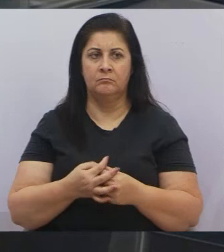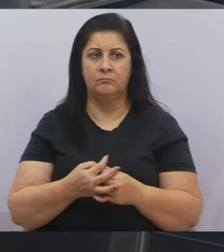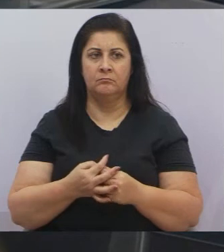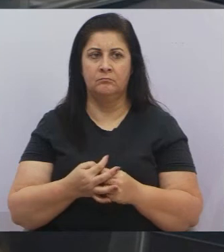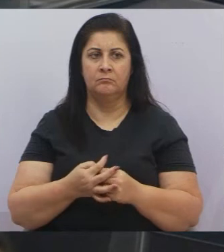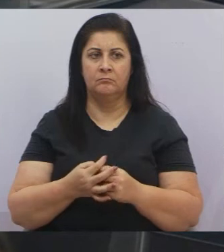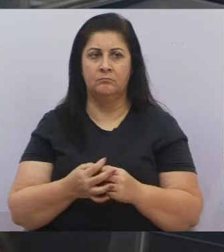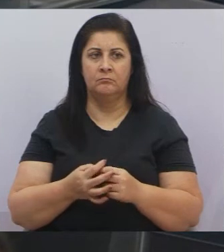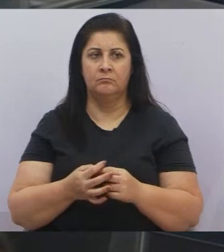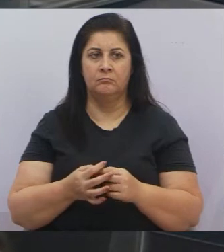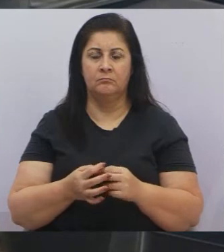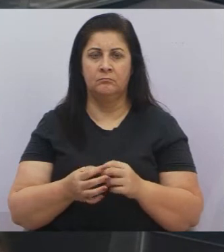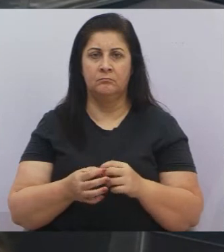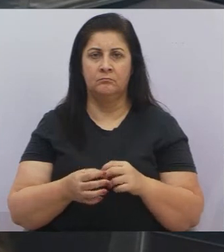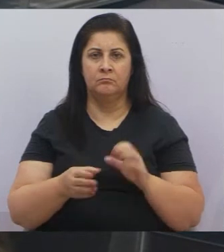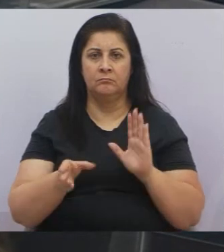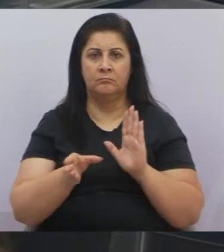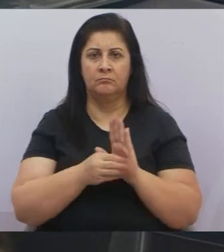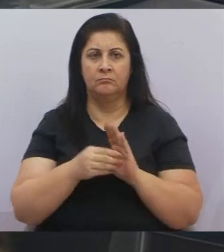Com relação à emenda 1? Arquivada, né?